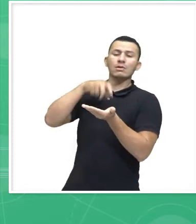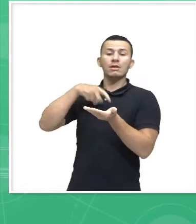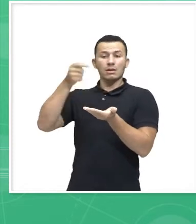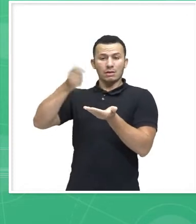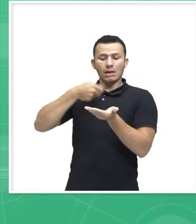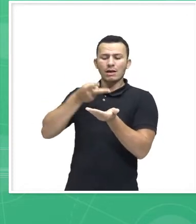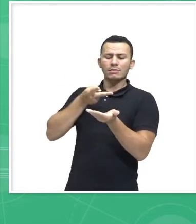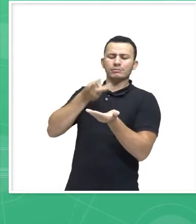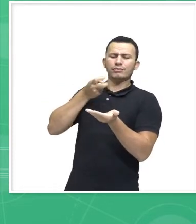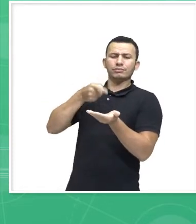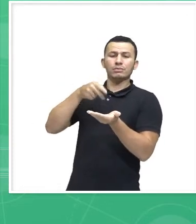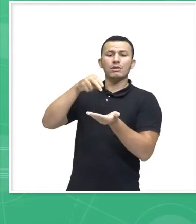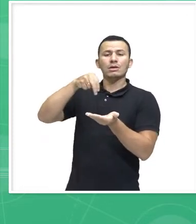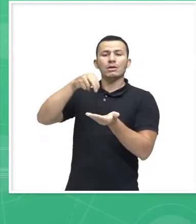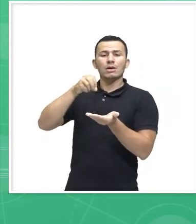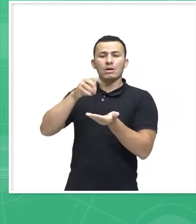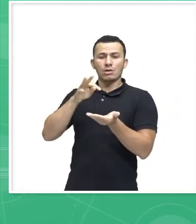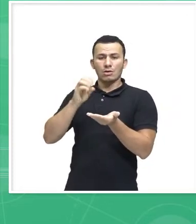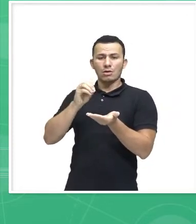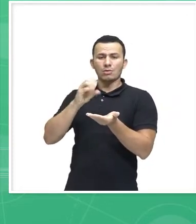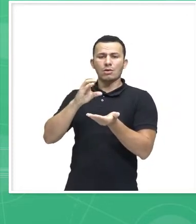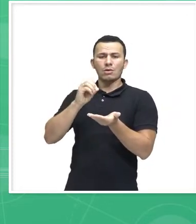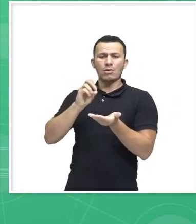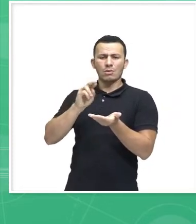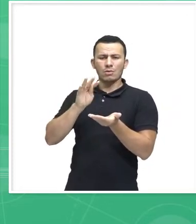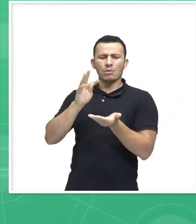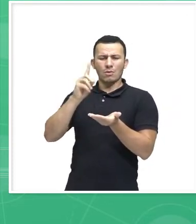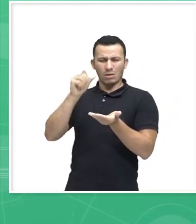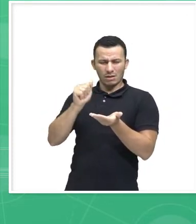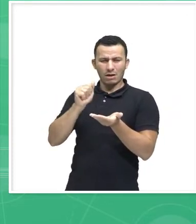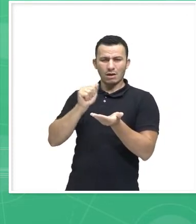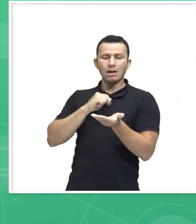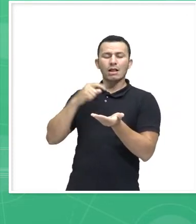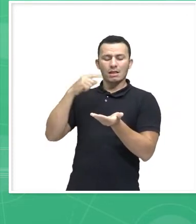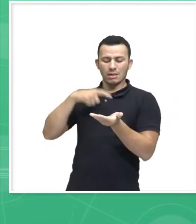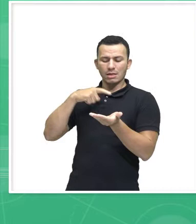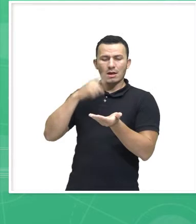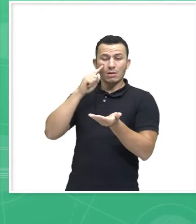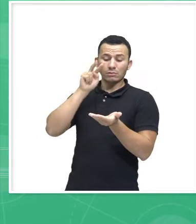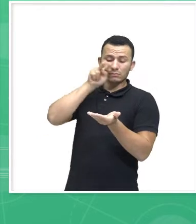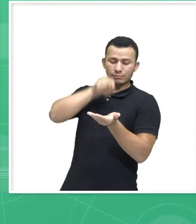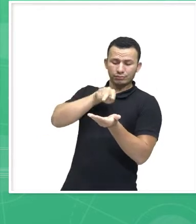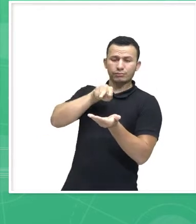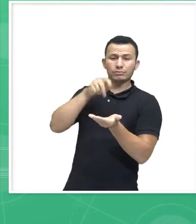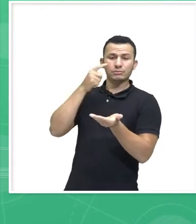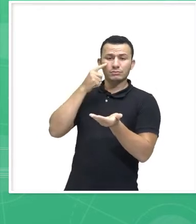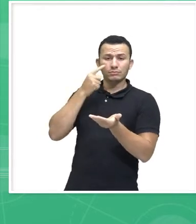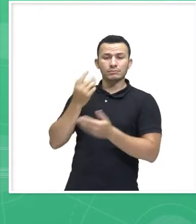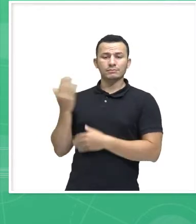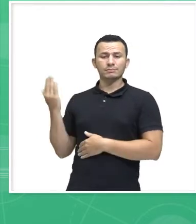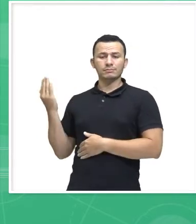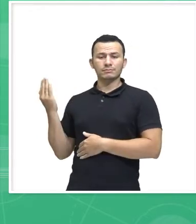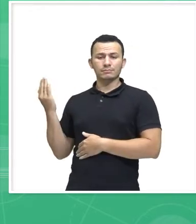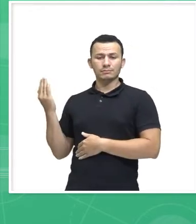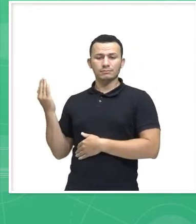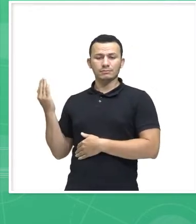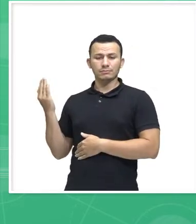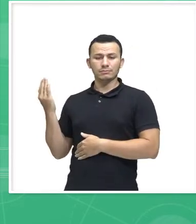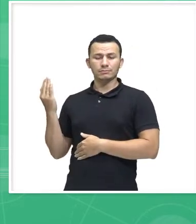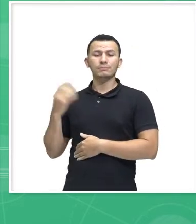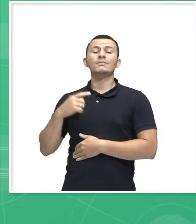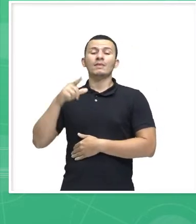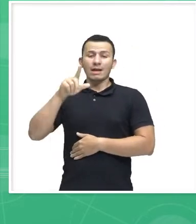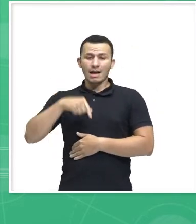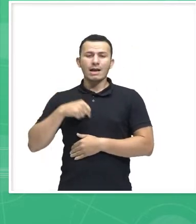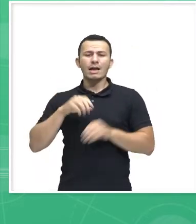aí a nota corda em Lady frente vamos dizer assim recortada é círculo aqui ó e é correspondente a